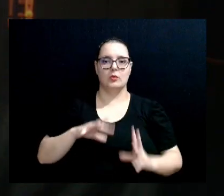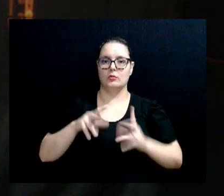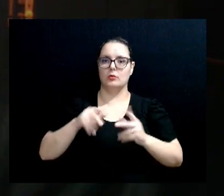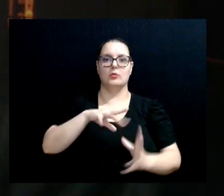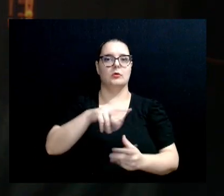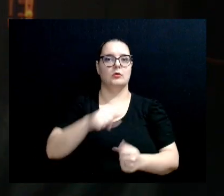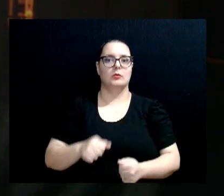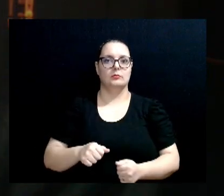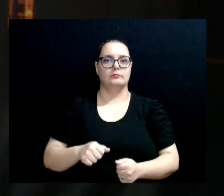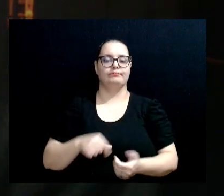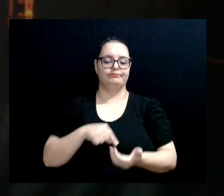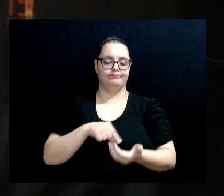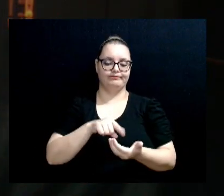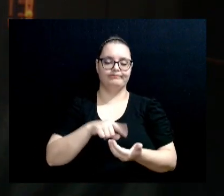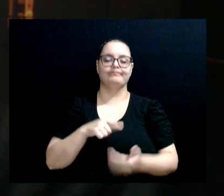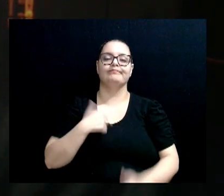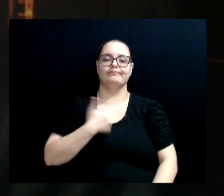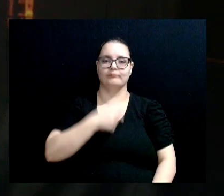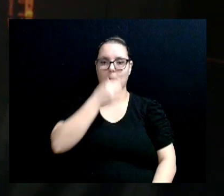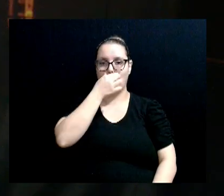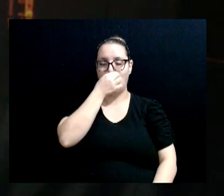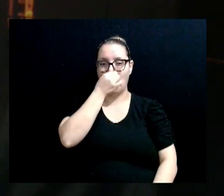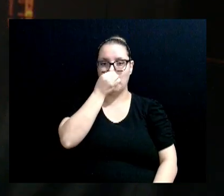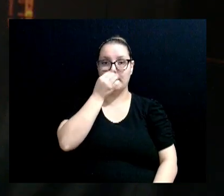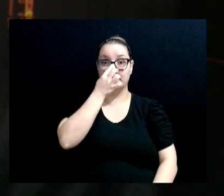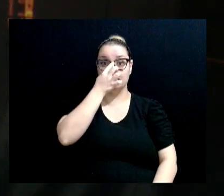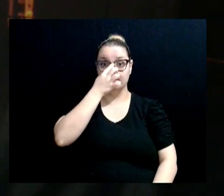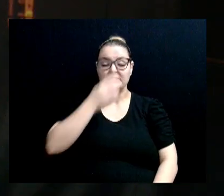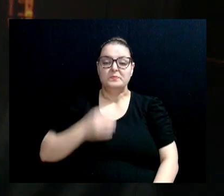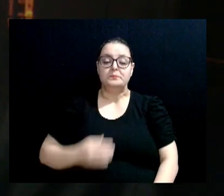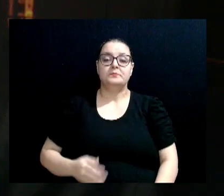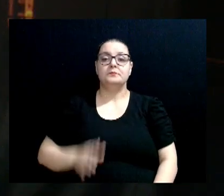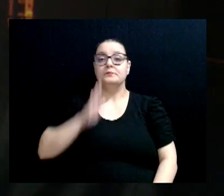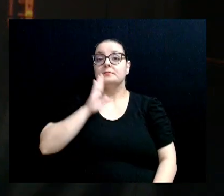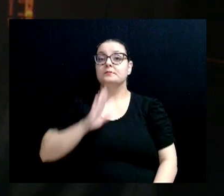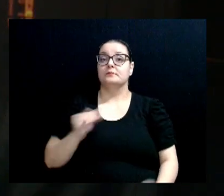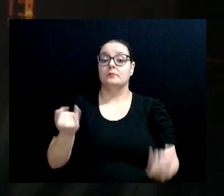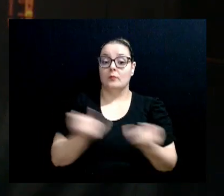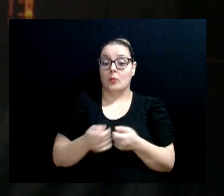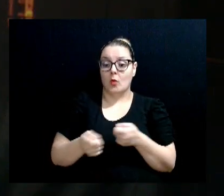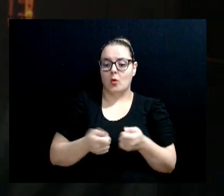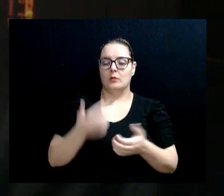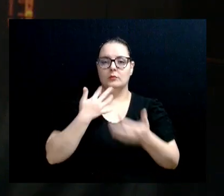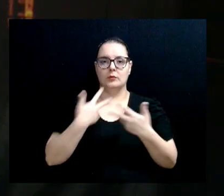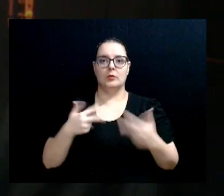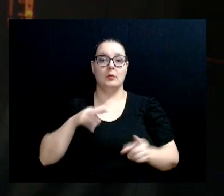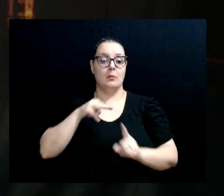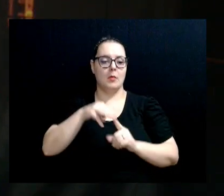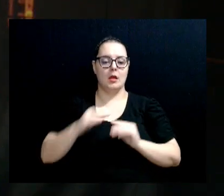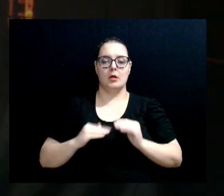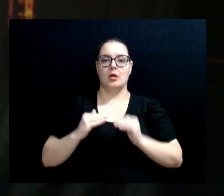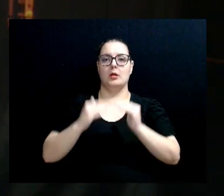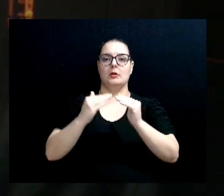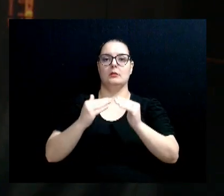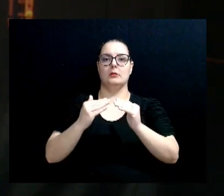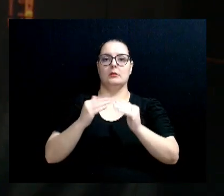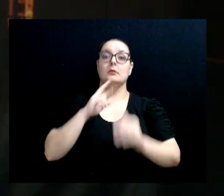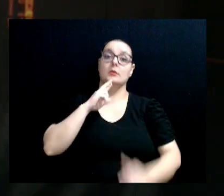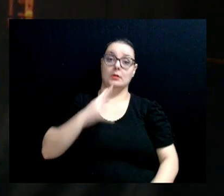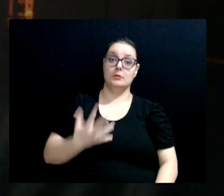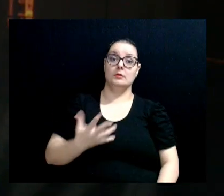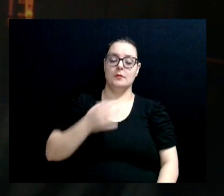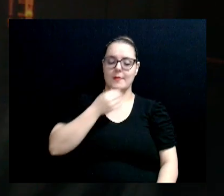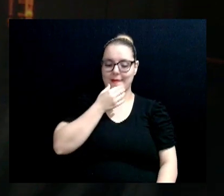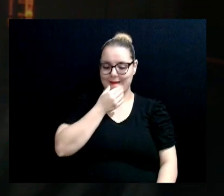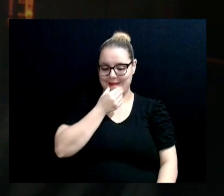palma da nossa mão. Eles prometem emagrecimento, controle alimentar, metas, desempenho e resultados. Mas aí a gente